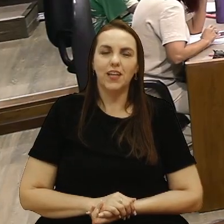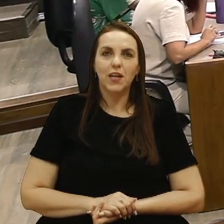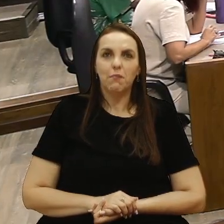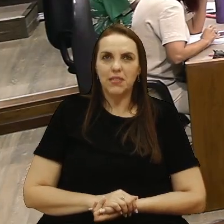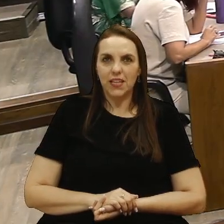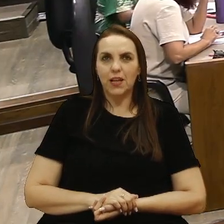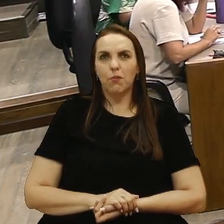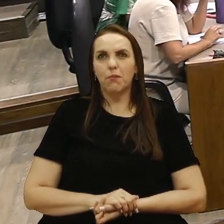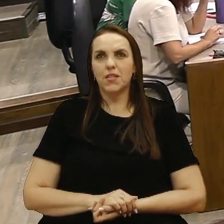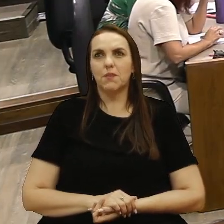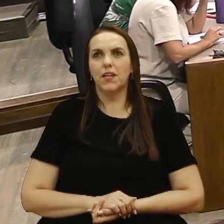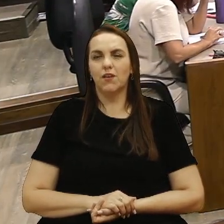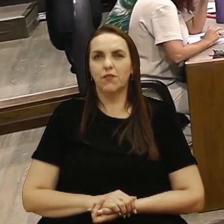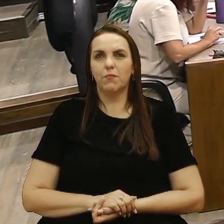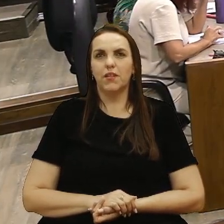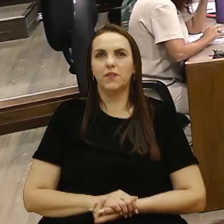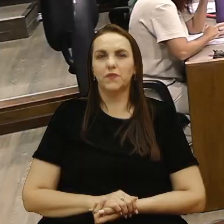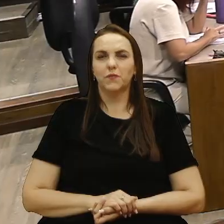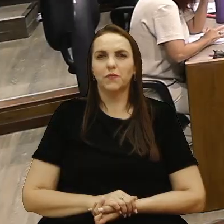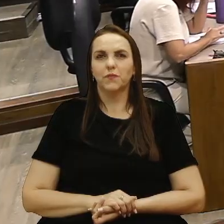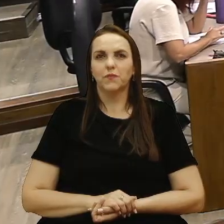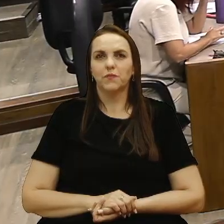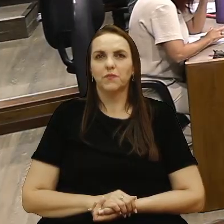Vereadora Estela Balardim.